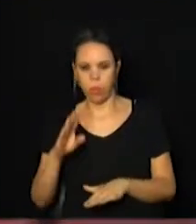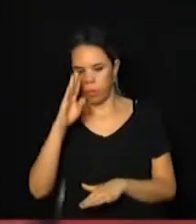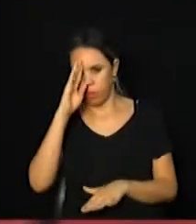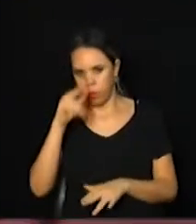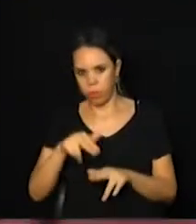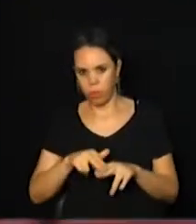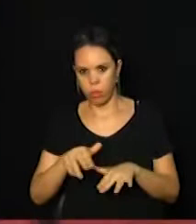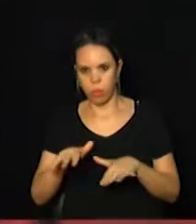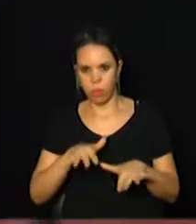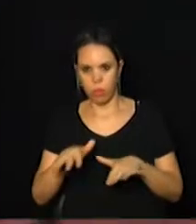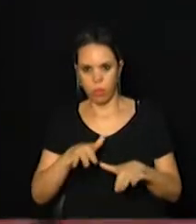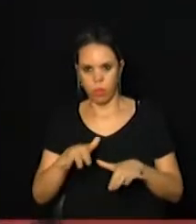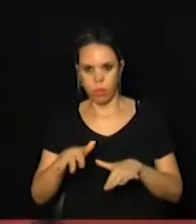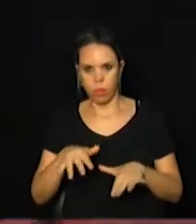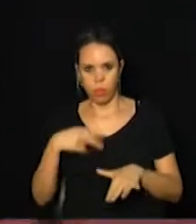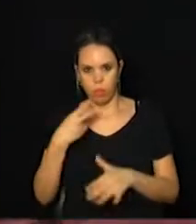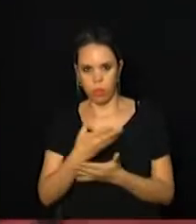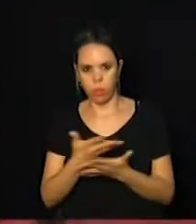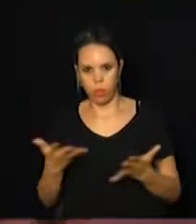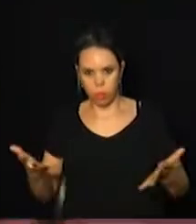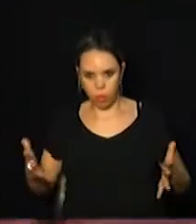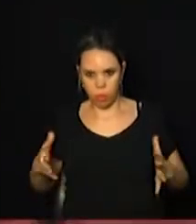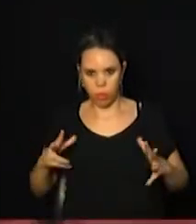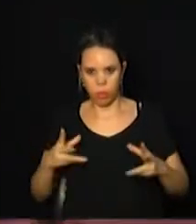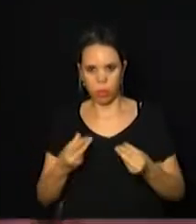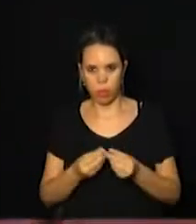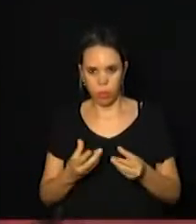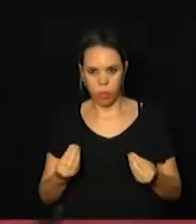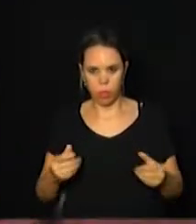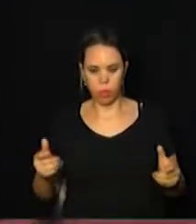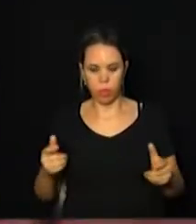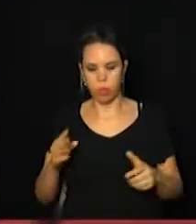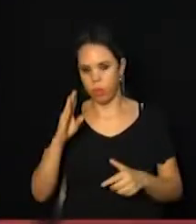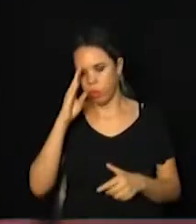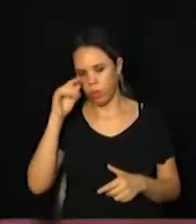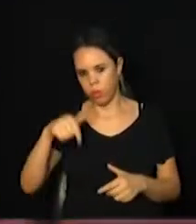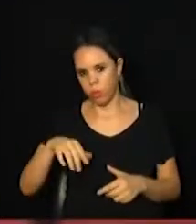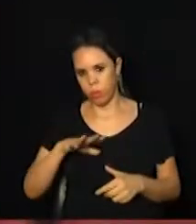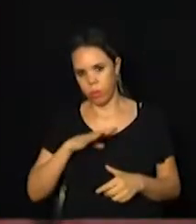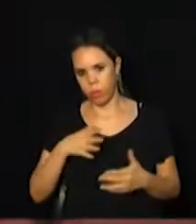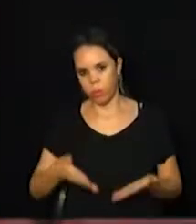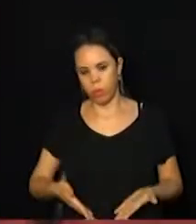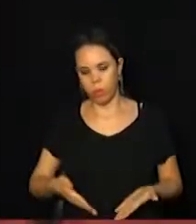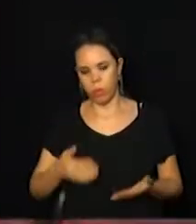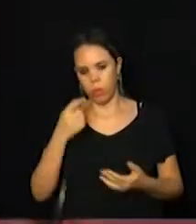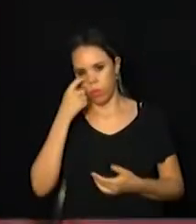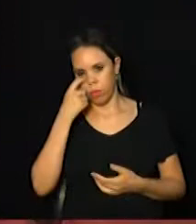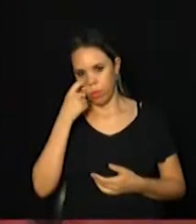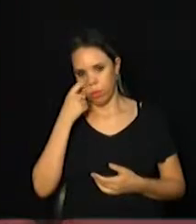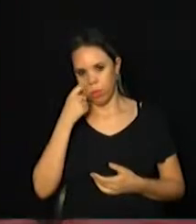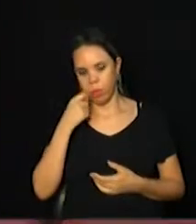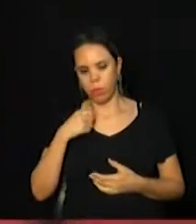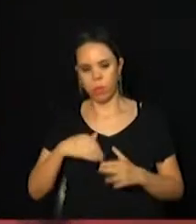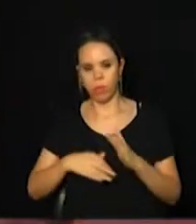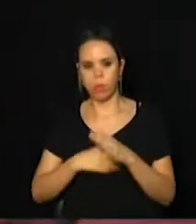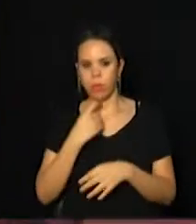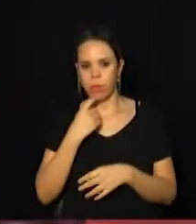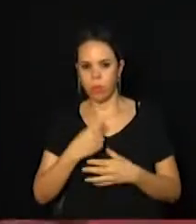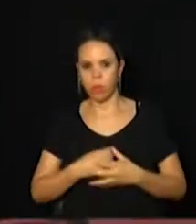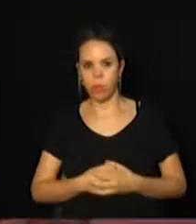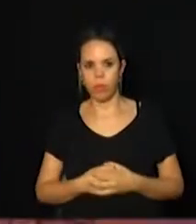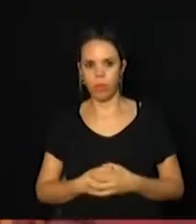devido à movimentação dos parlamentares que está sendo intensa principalmente Aqui não está casa Legislativa de